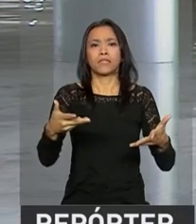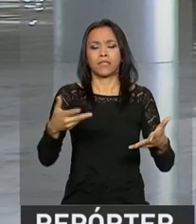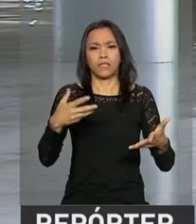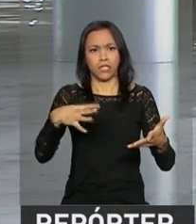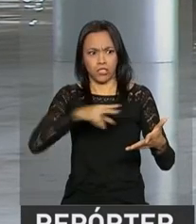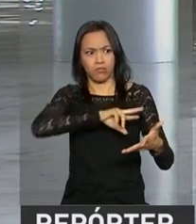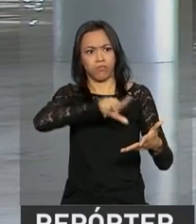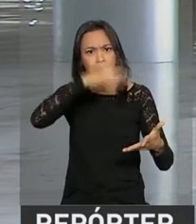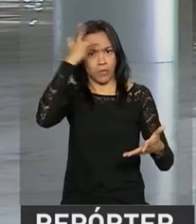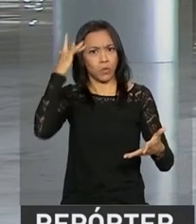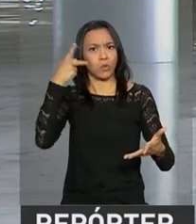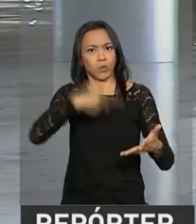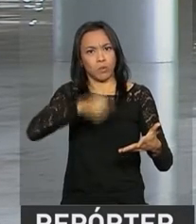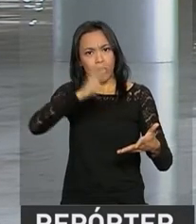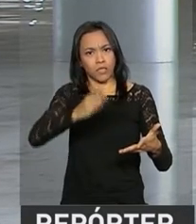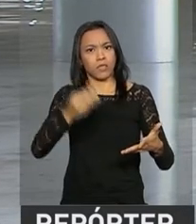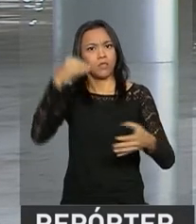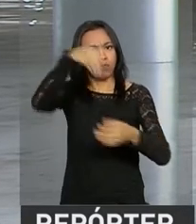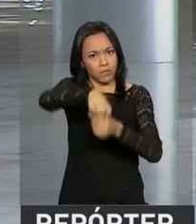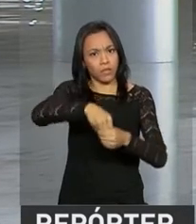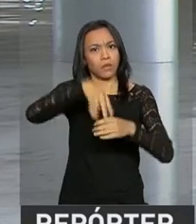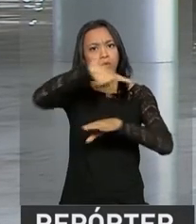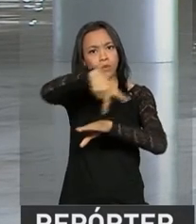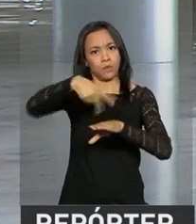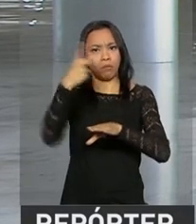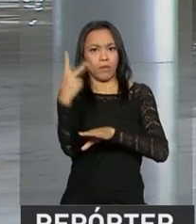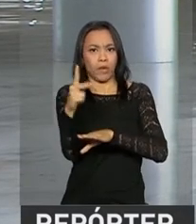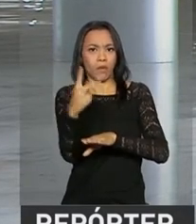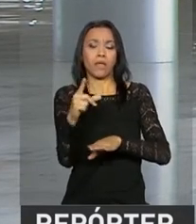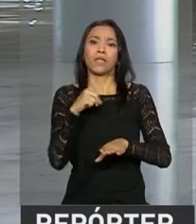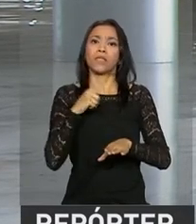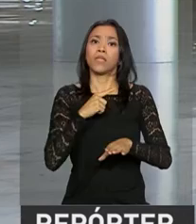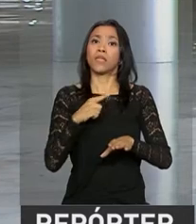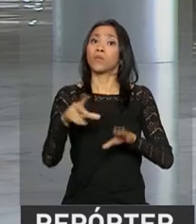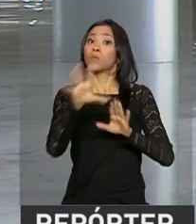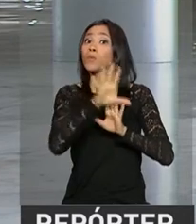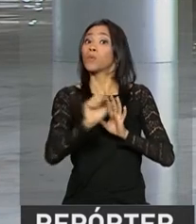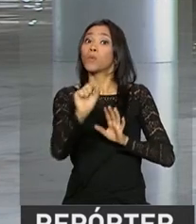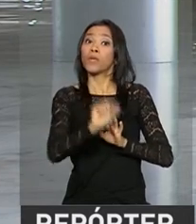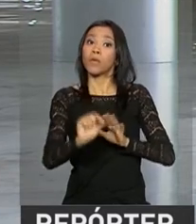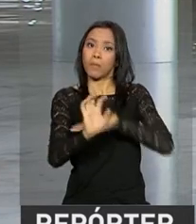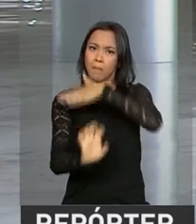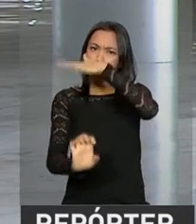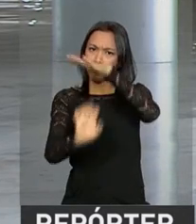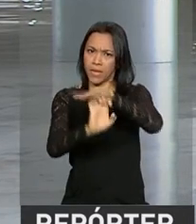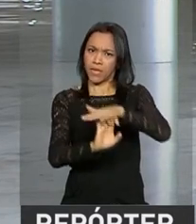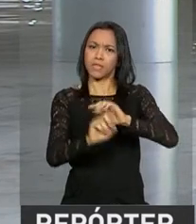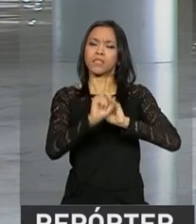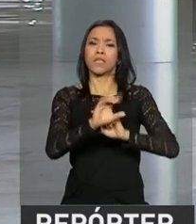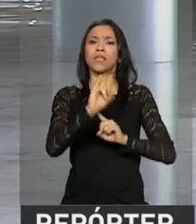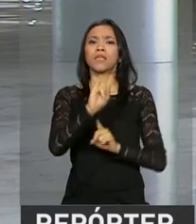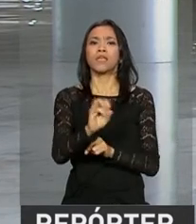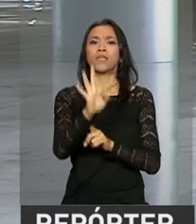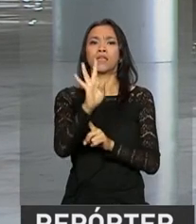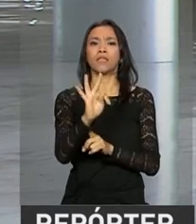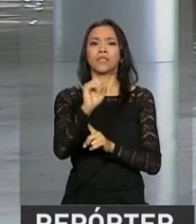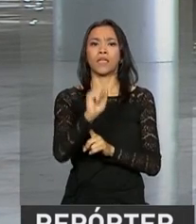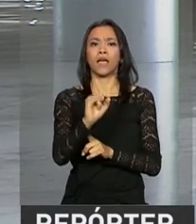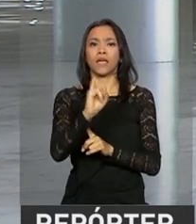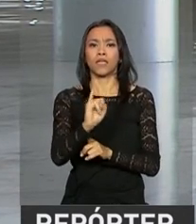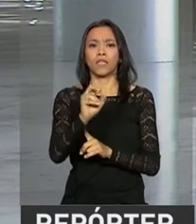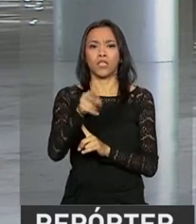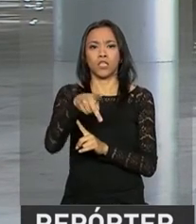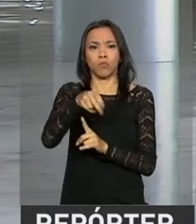brasileira no país vizinho, né, e tem como um dos símbolos maiores a empresa binacional de Itaipu, maior